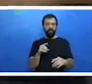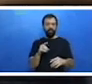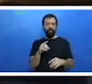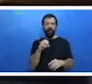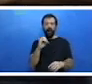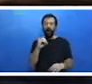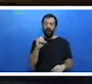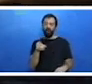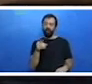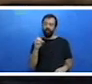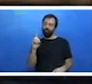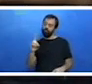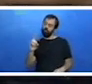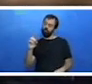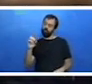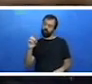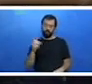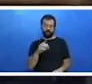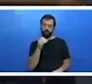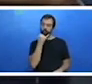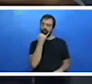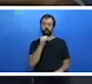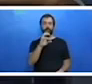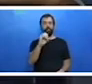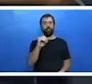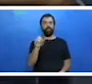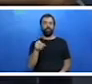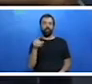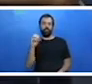Vamos representá-lo no quadro? Eu